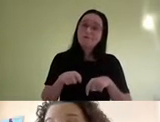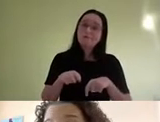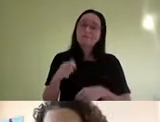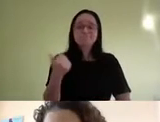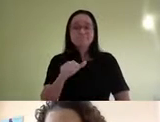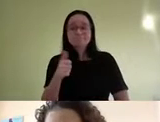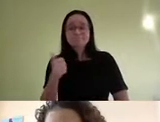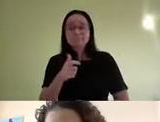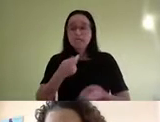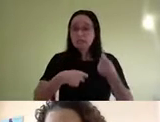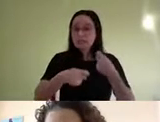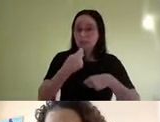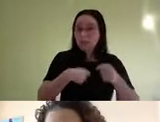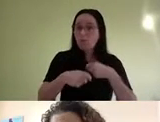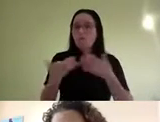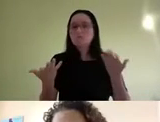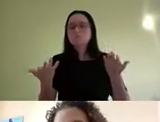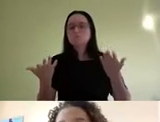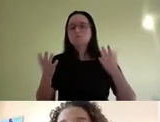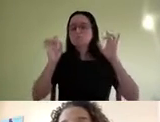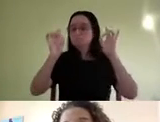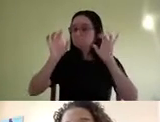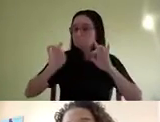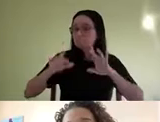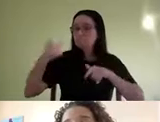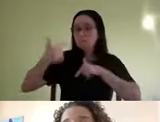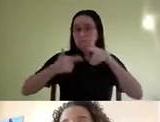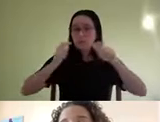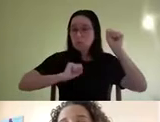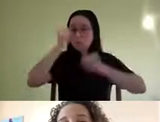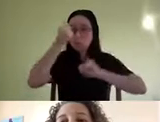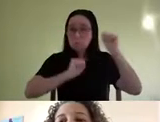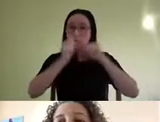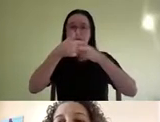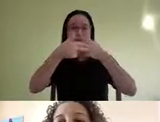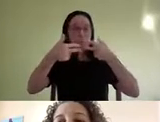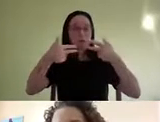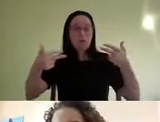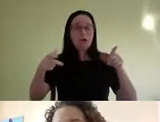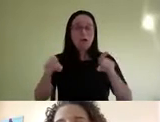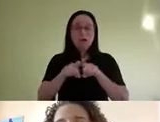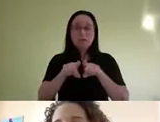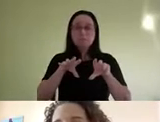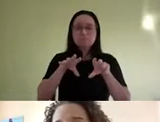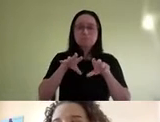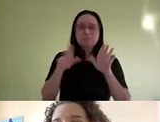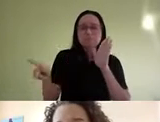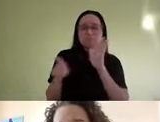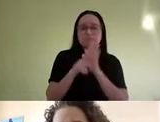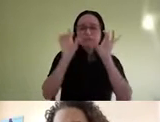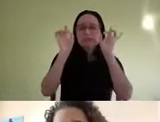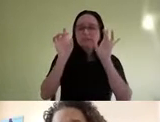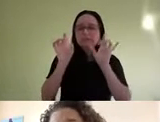numa indústria, então a gente chama mercado, até você ser um especialista numa linguagem ou ser um especialista